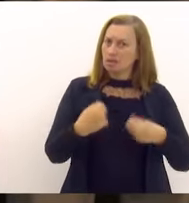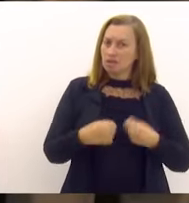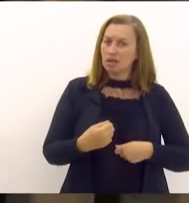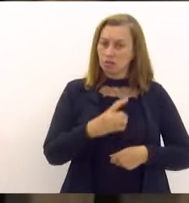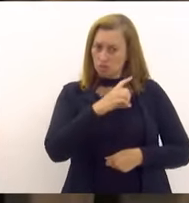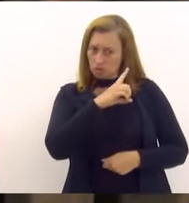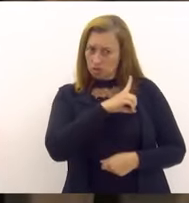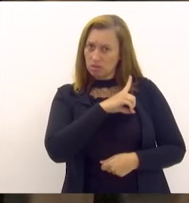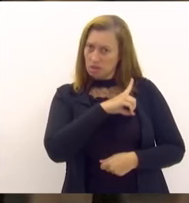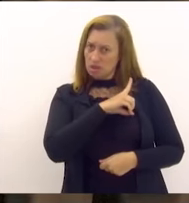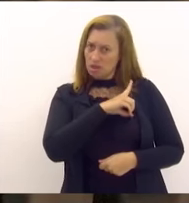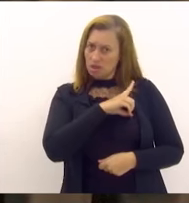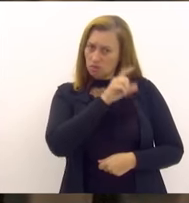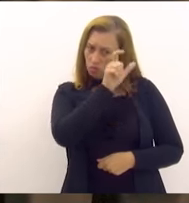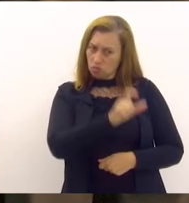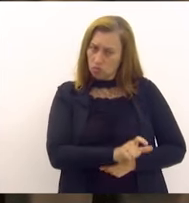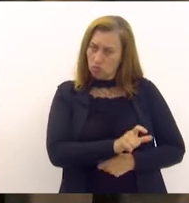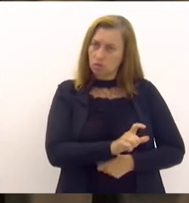ele